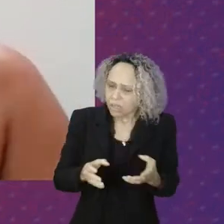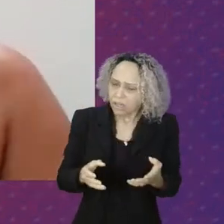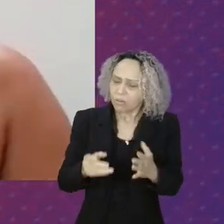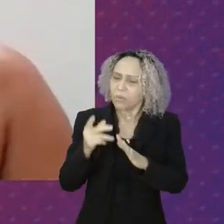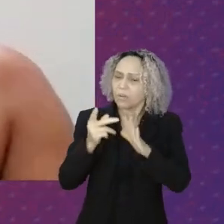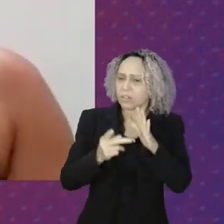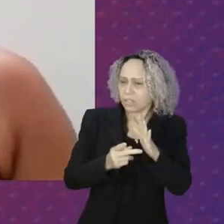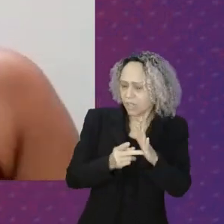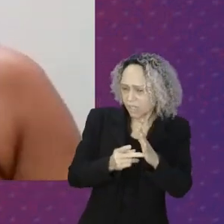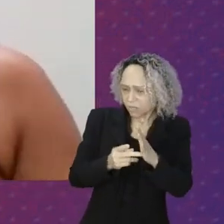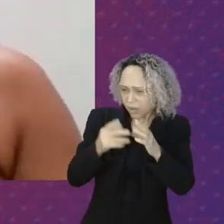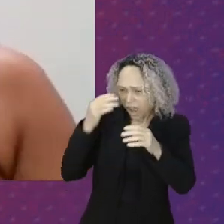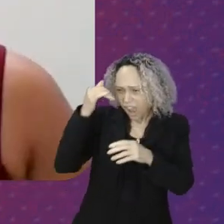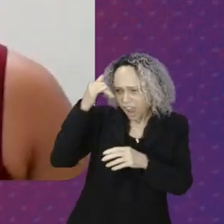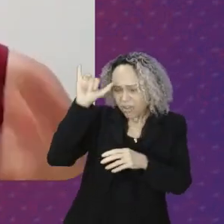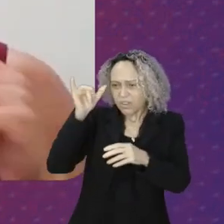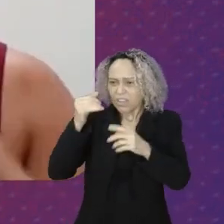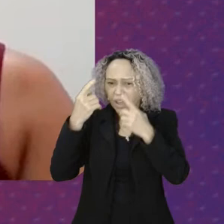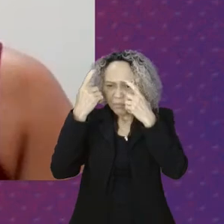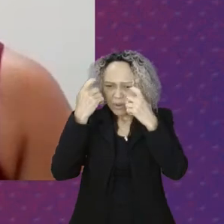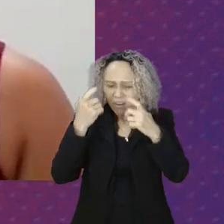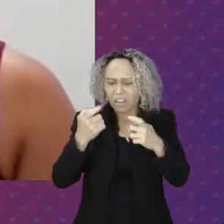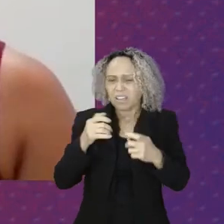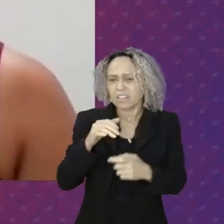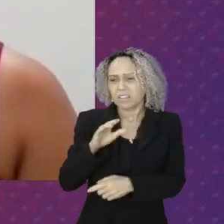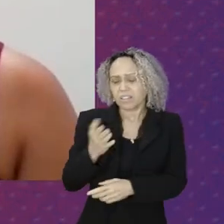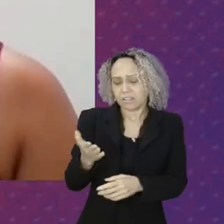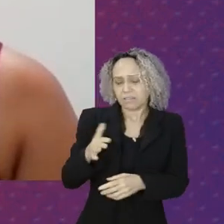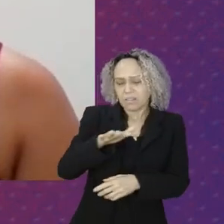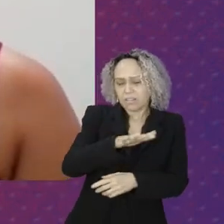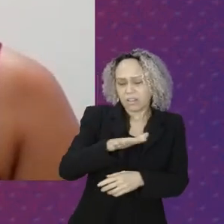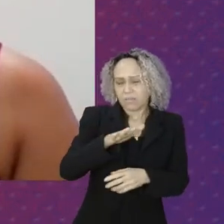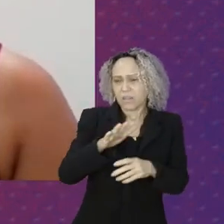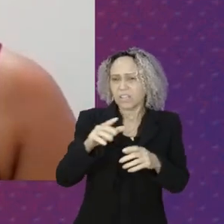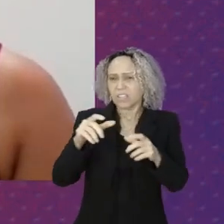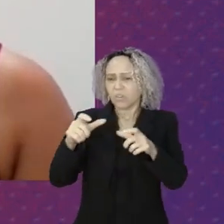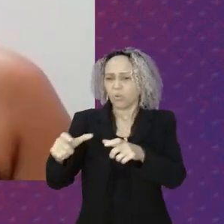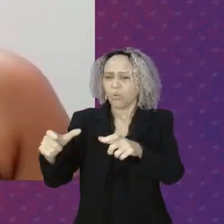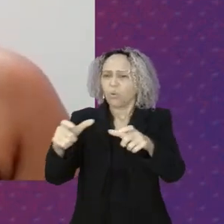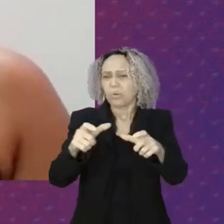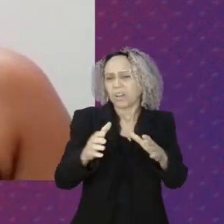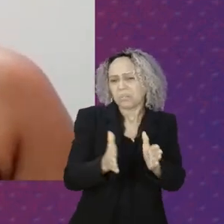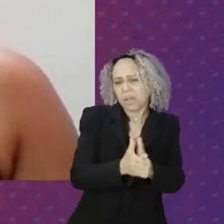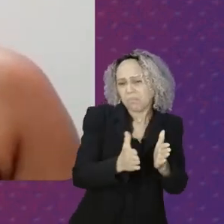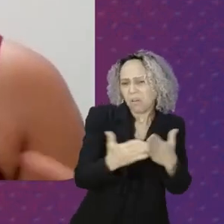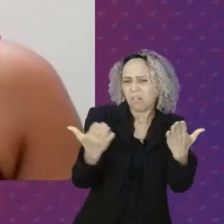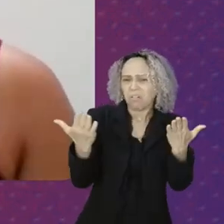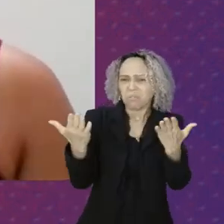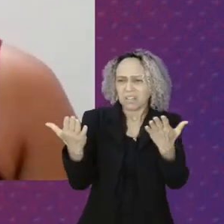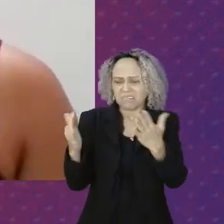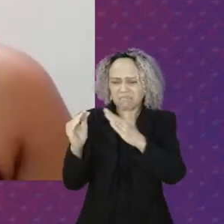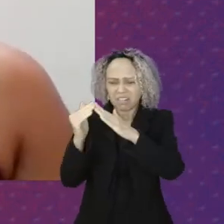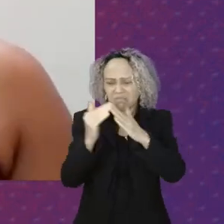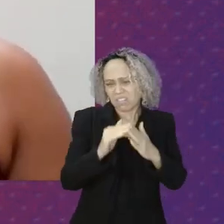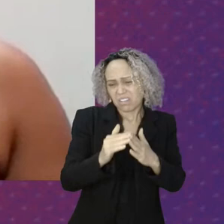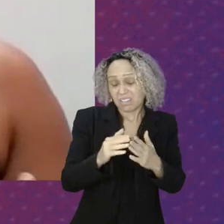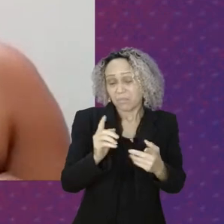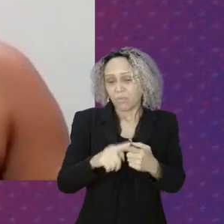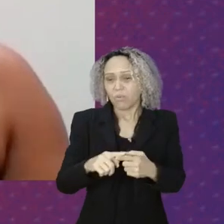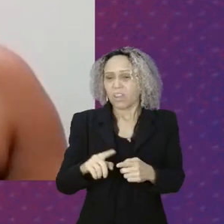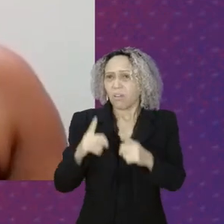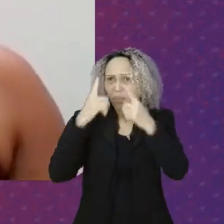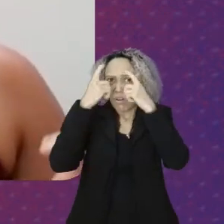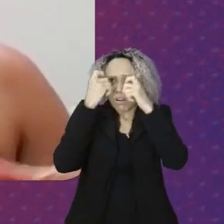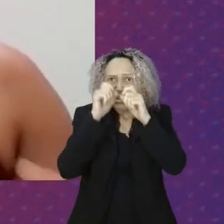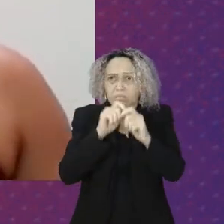nos territórios em que o índice de vulnerabilidade social e econômica e violência era muito alto.